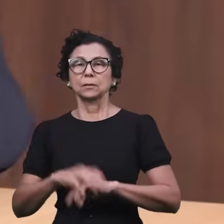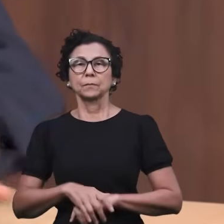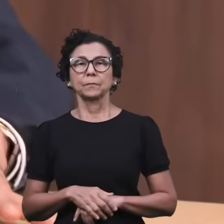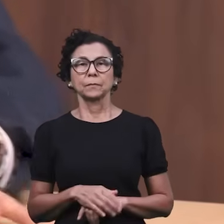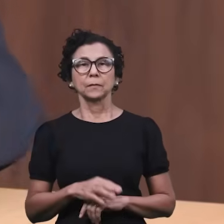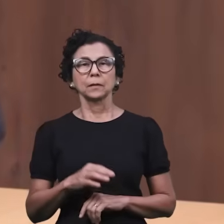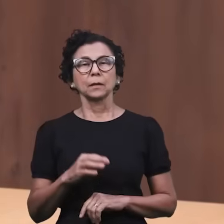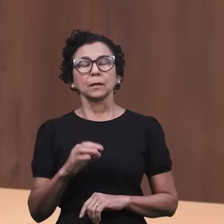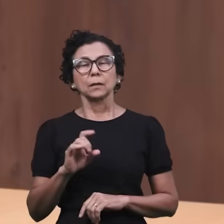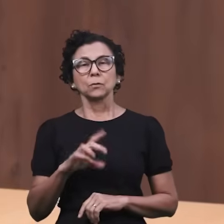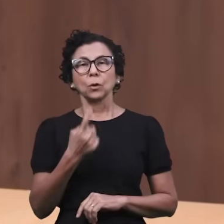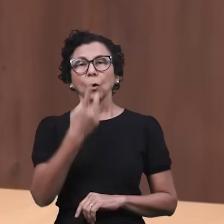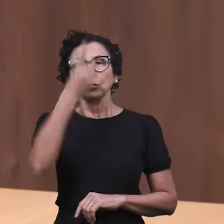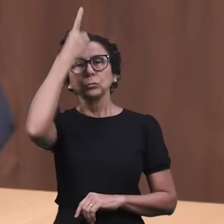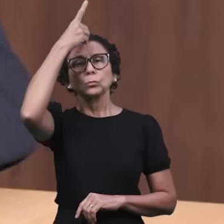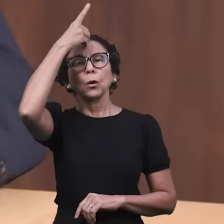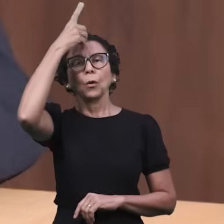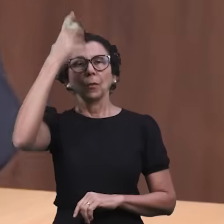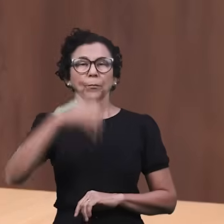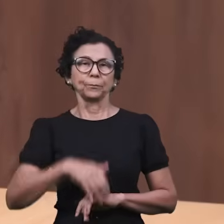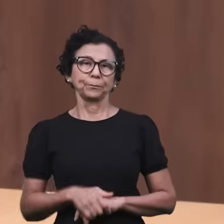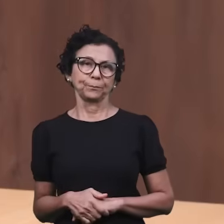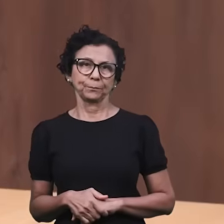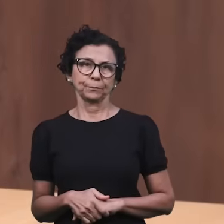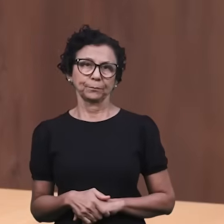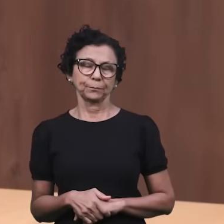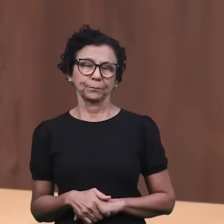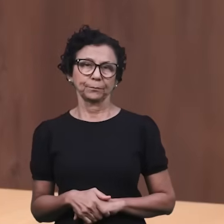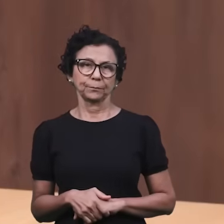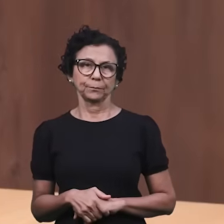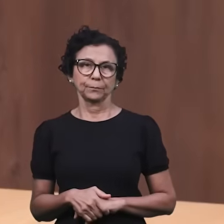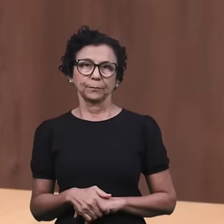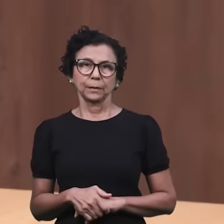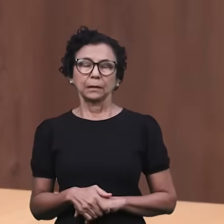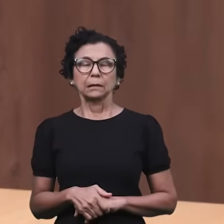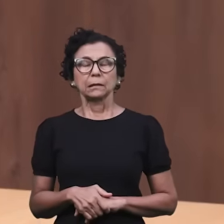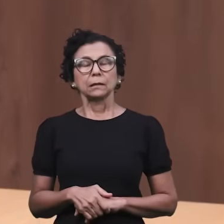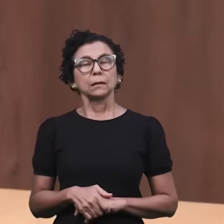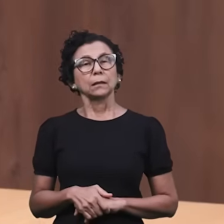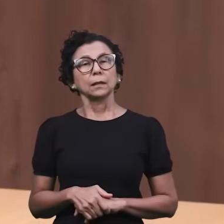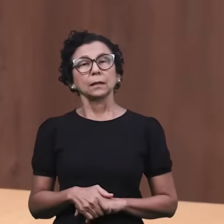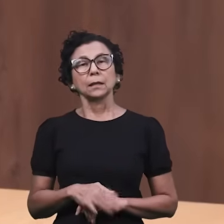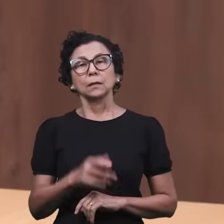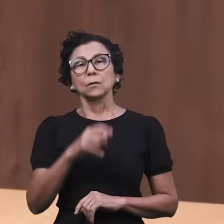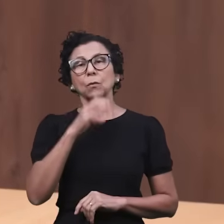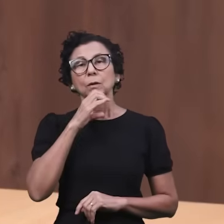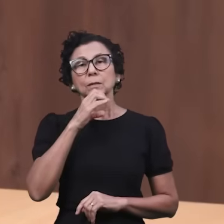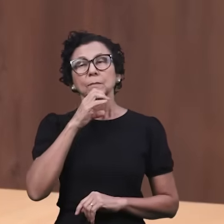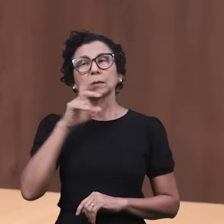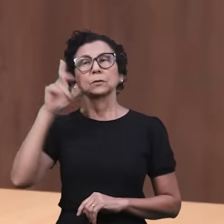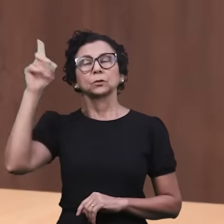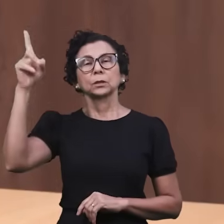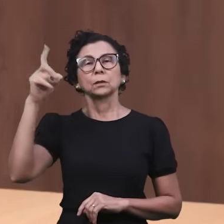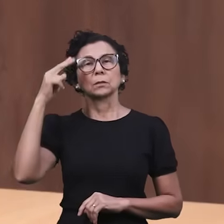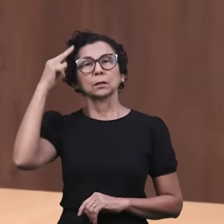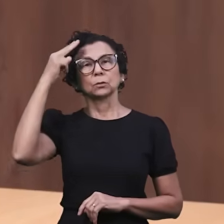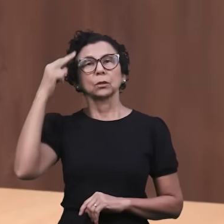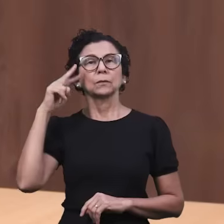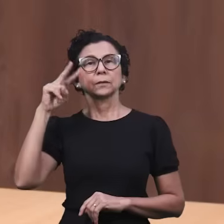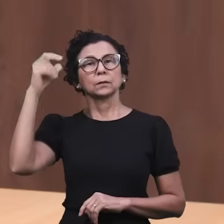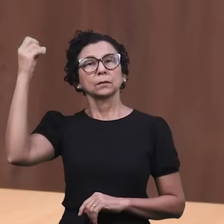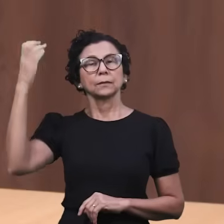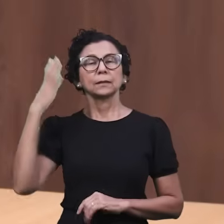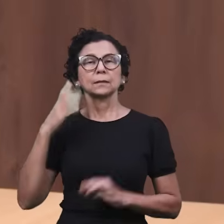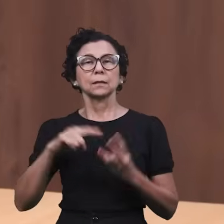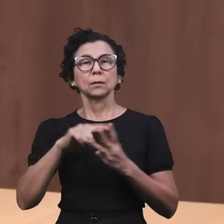coisa toda, mas não tem sabedoria, não tem discernimento. Uma hora aquilo vai dar errado, entendeu? Então